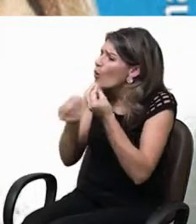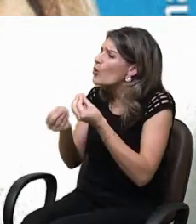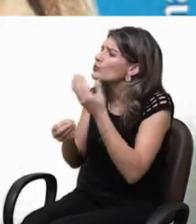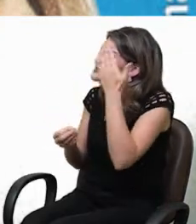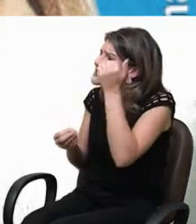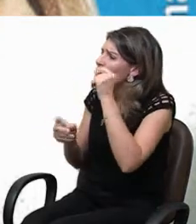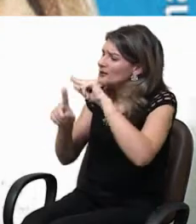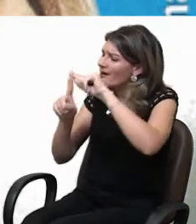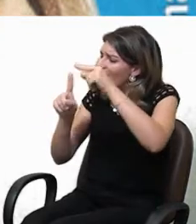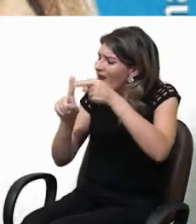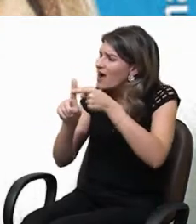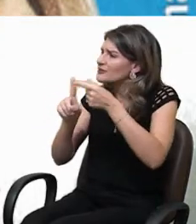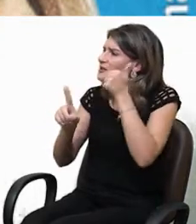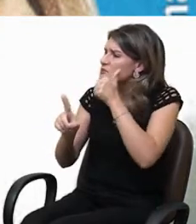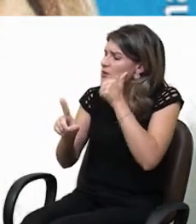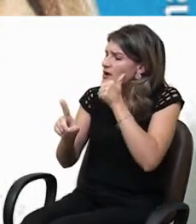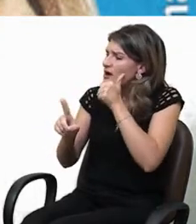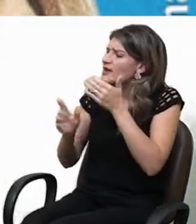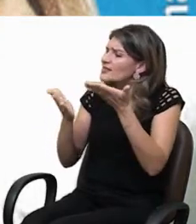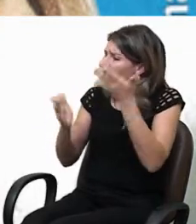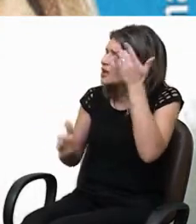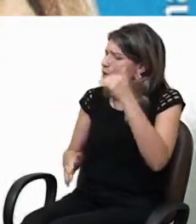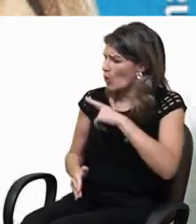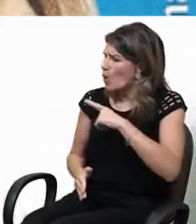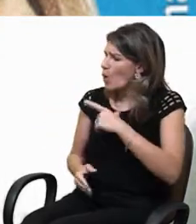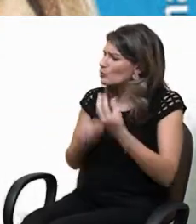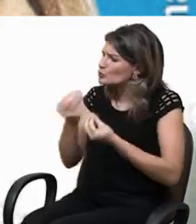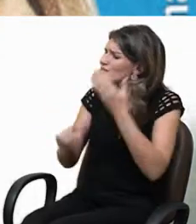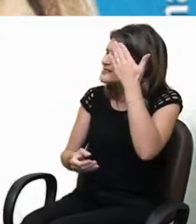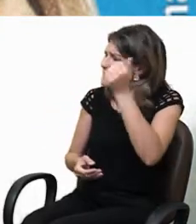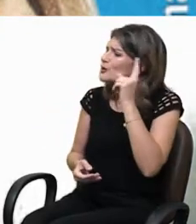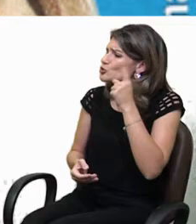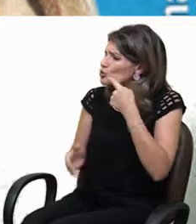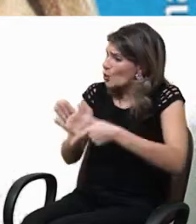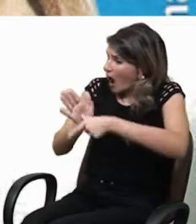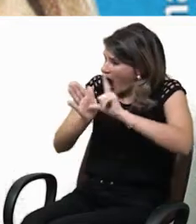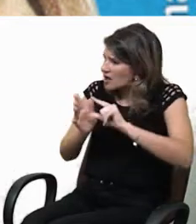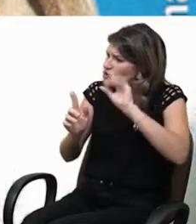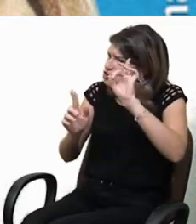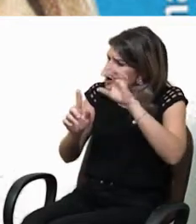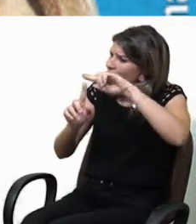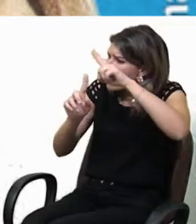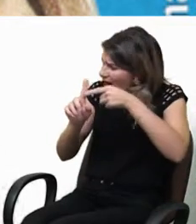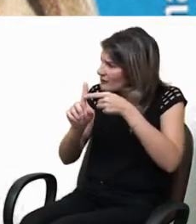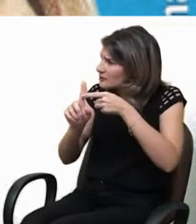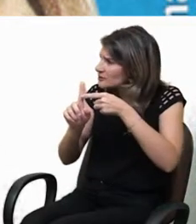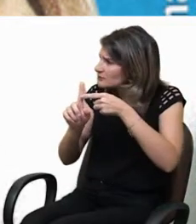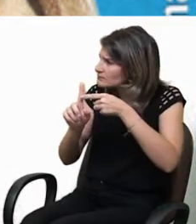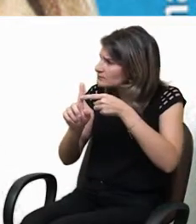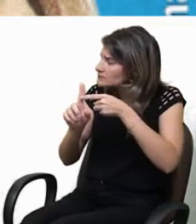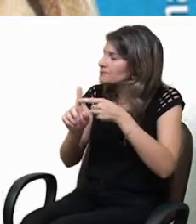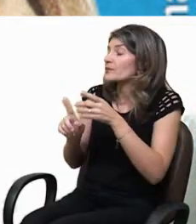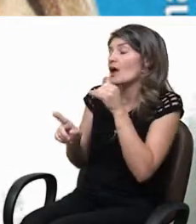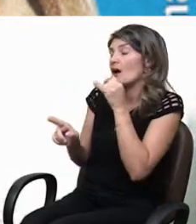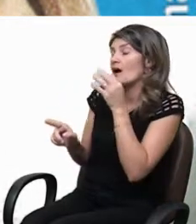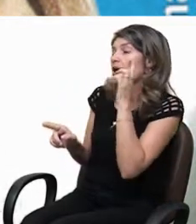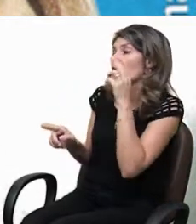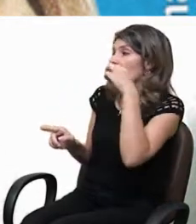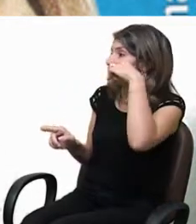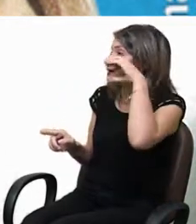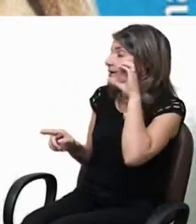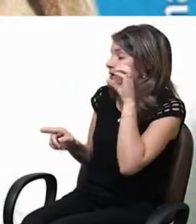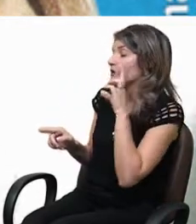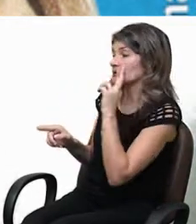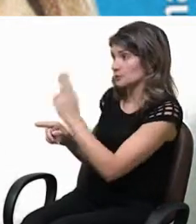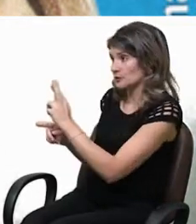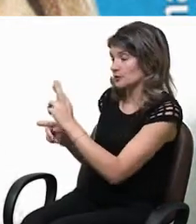alguns médicos para saber a respeito disso. Todos os surdos que eu conheço, como foi descoberto pela